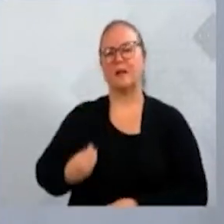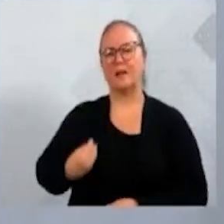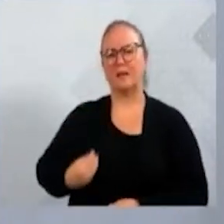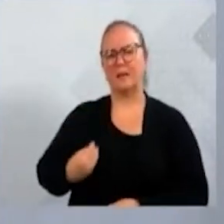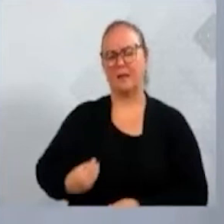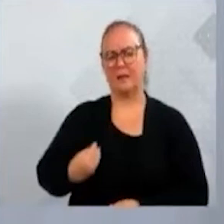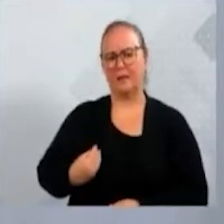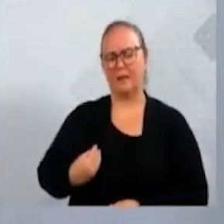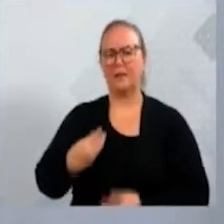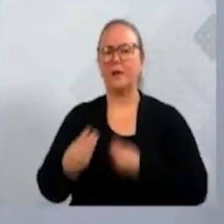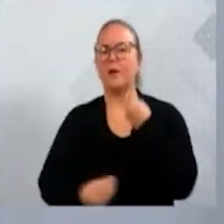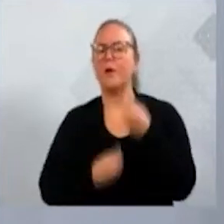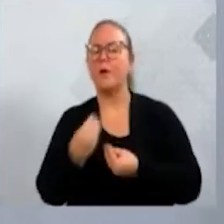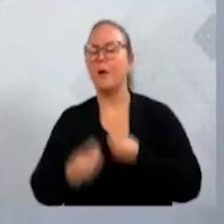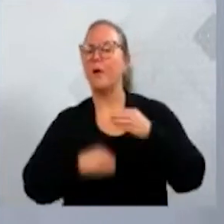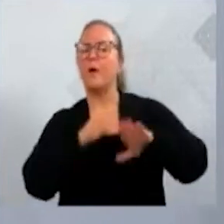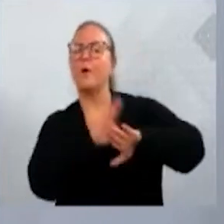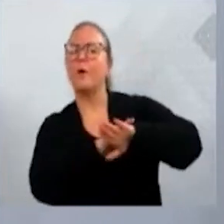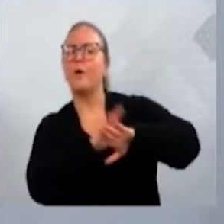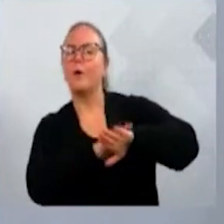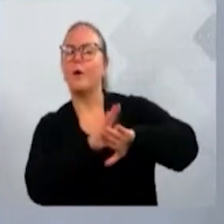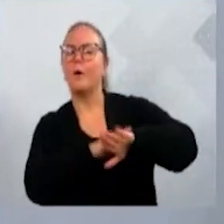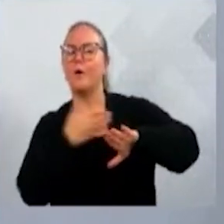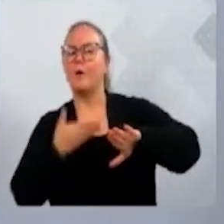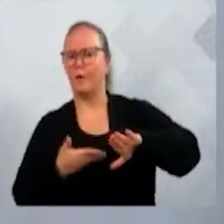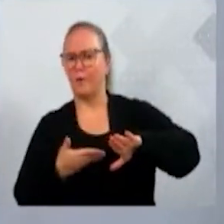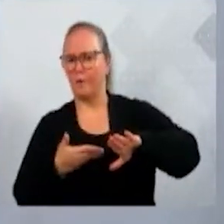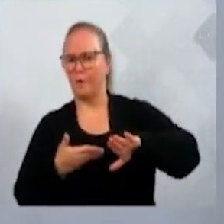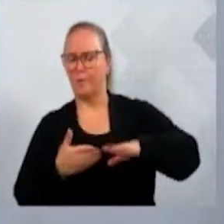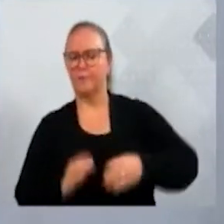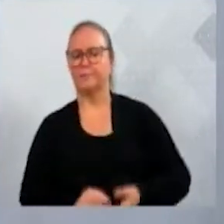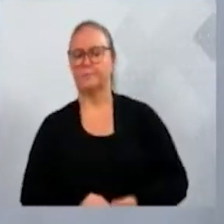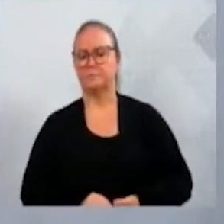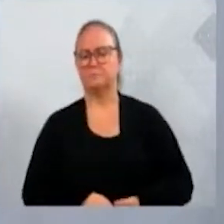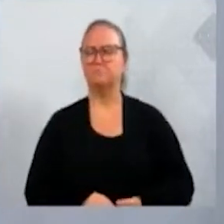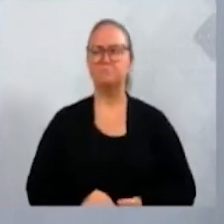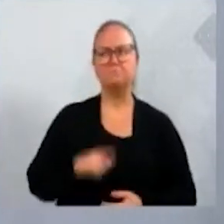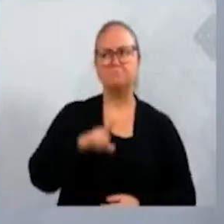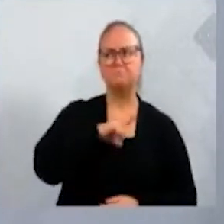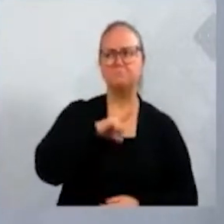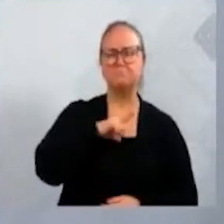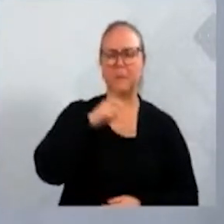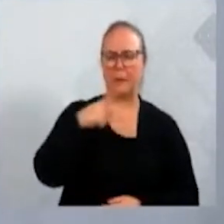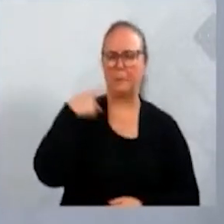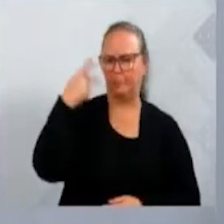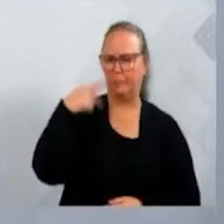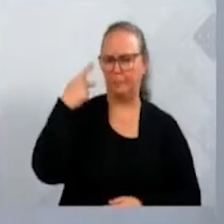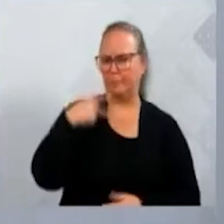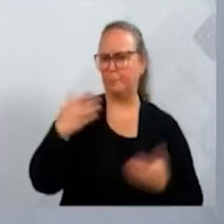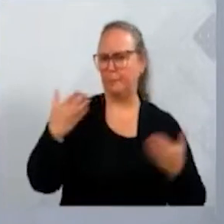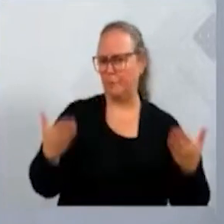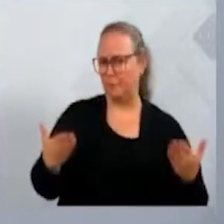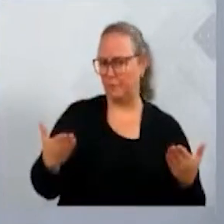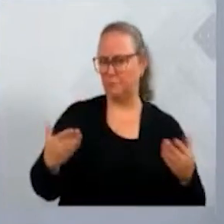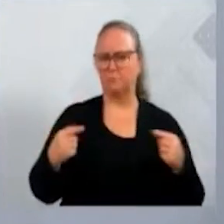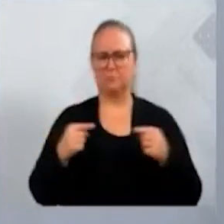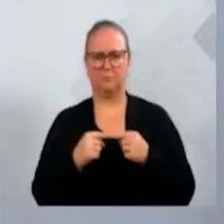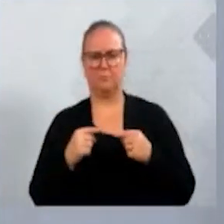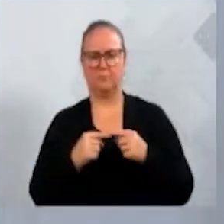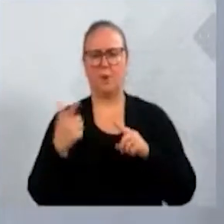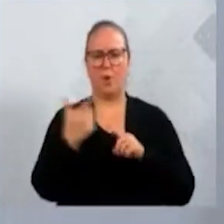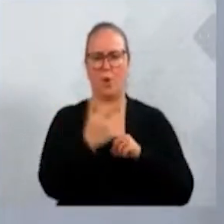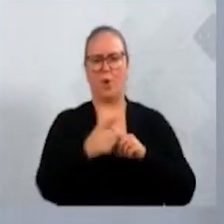quem está por trás daquilo se tem segmento político se tem segmento voltado para outra